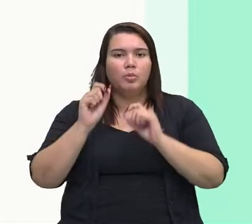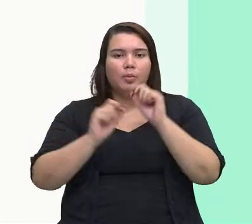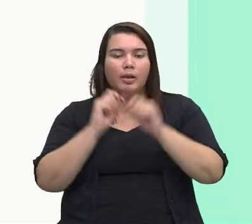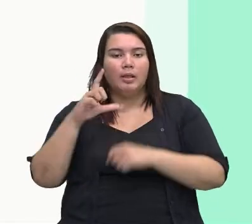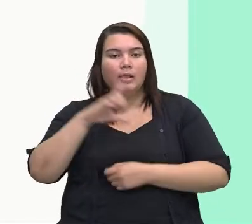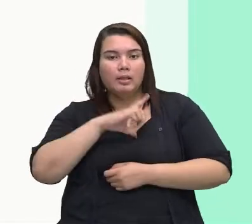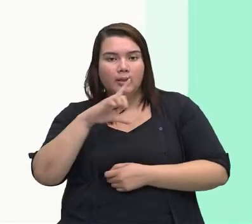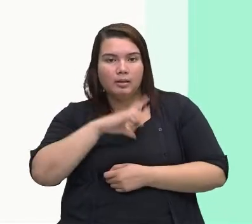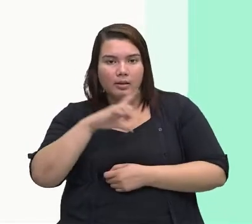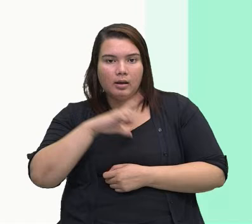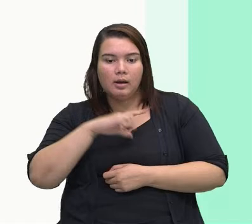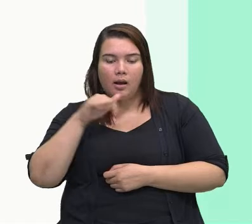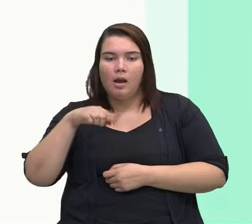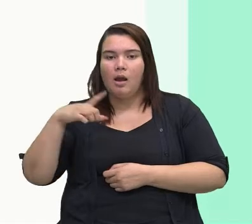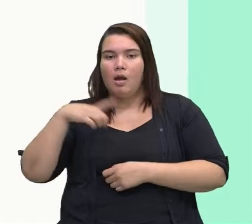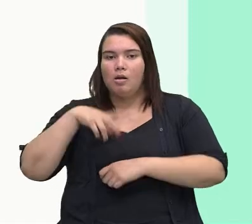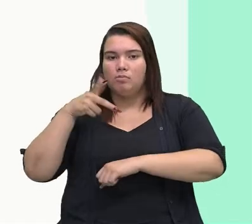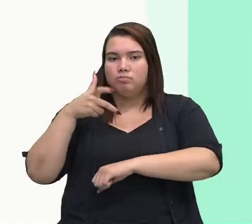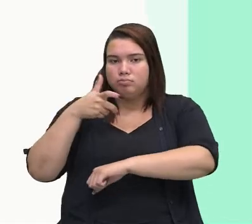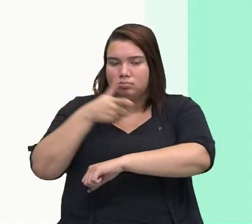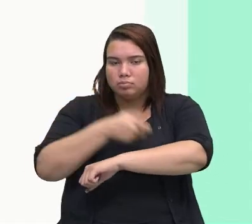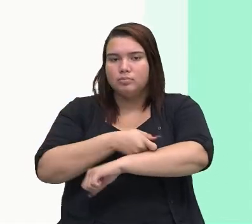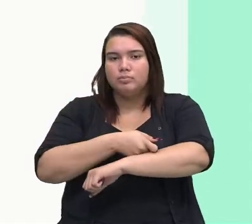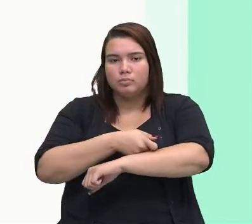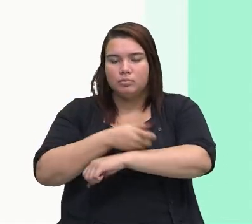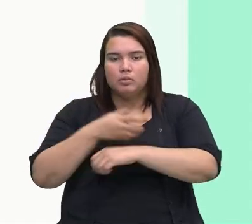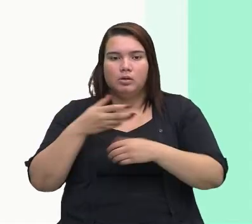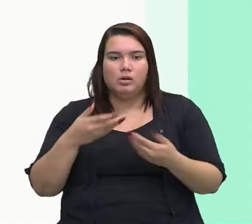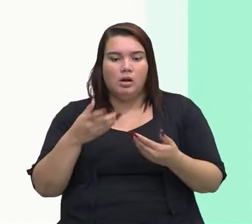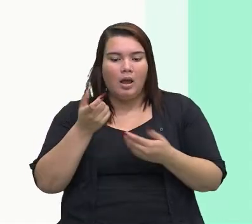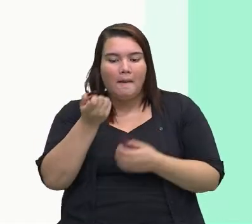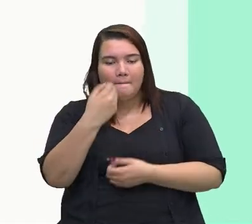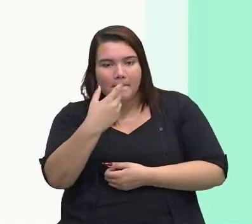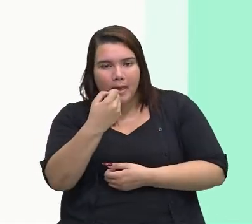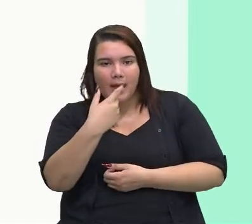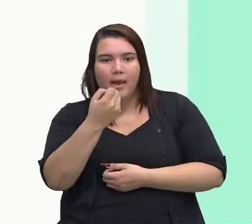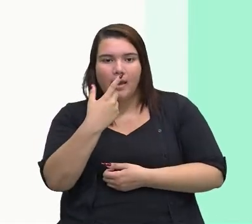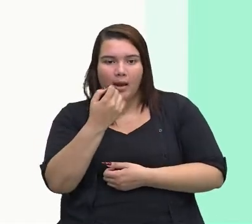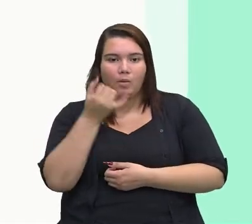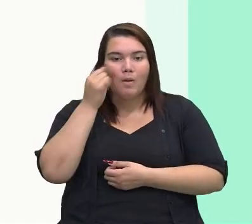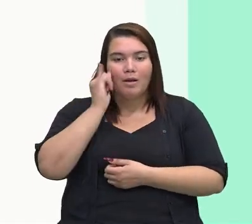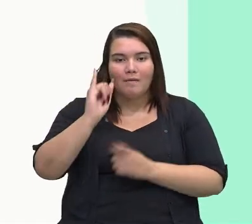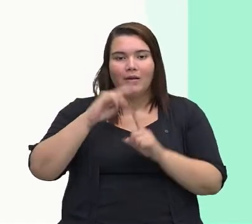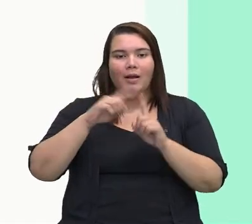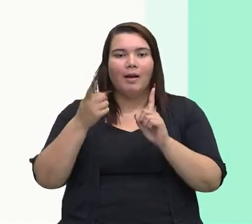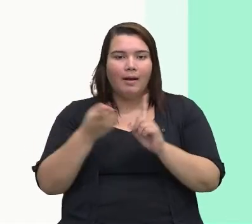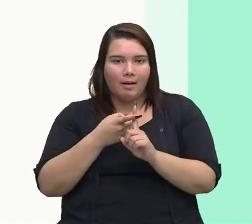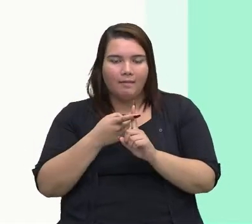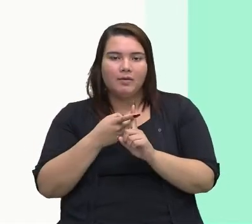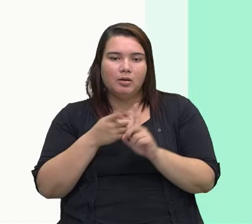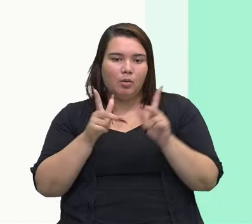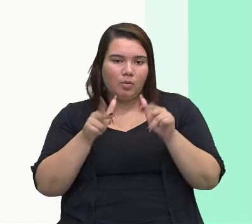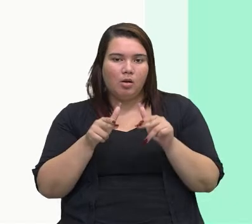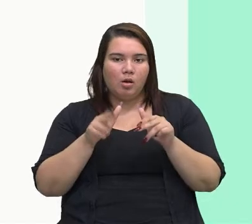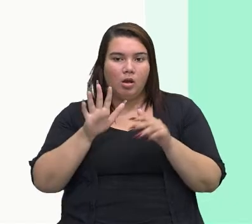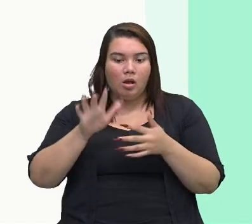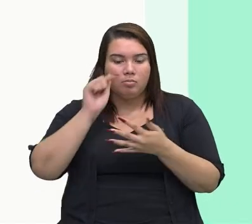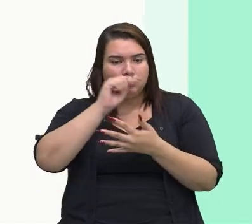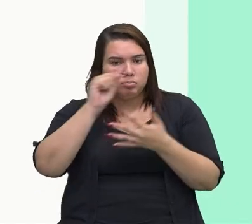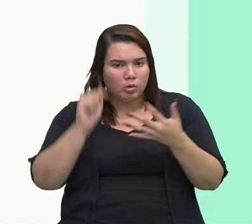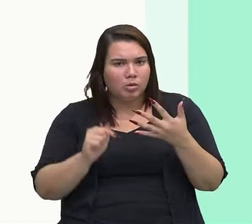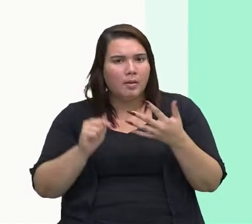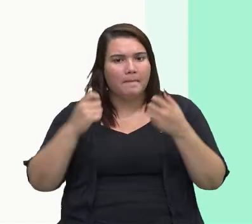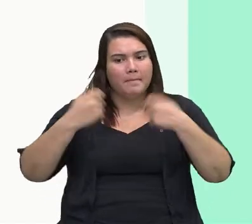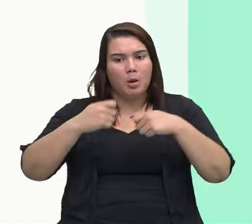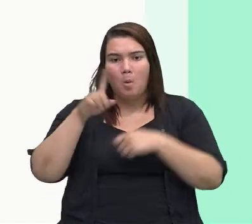tem uma aplicação, né, de um medicamento que vai ser aplicado por uma seringa, lembrando que eles todos devem ser feitos ali